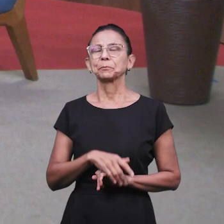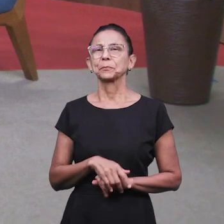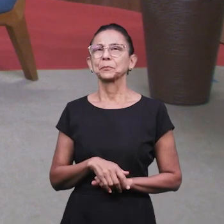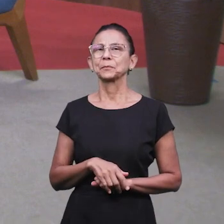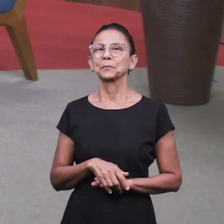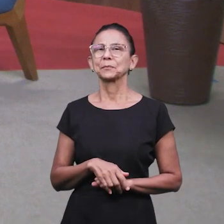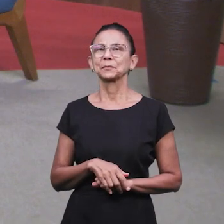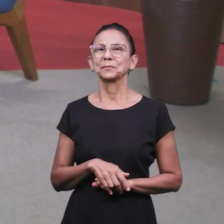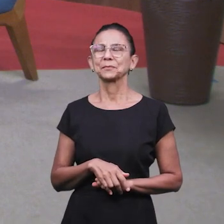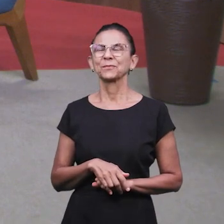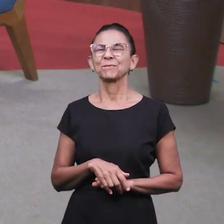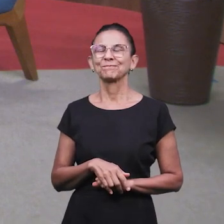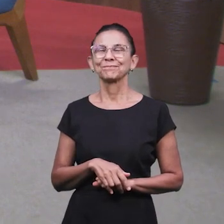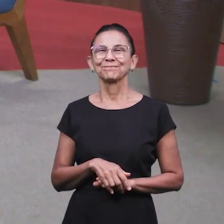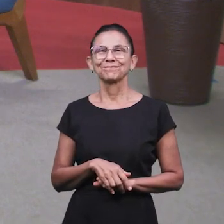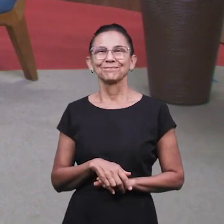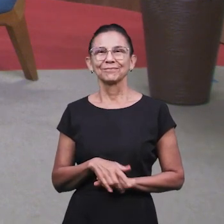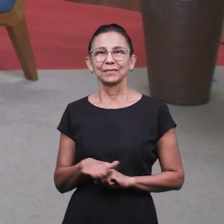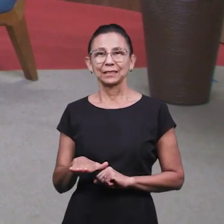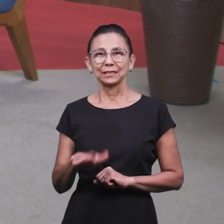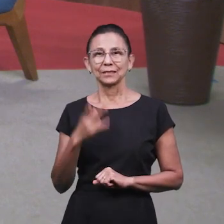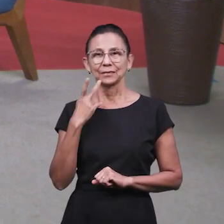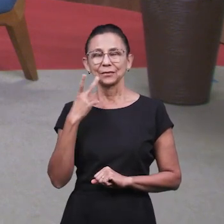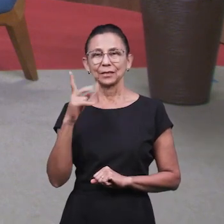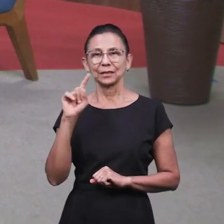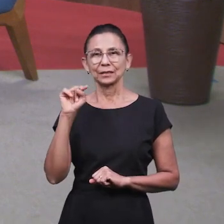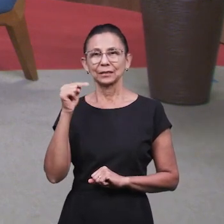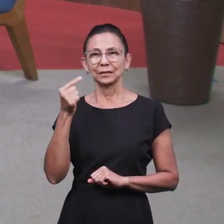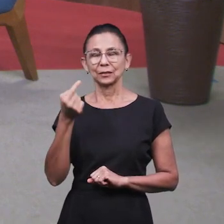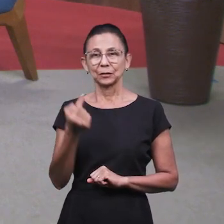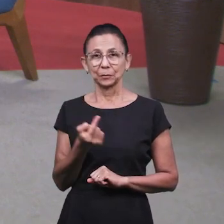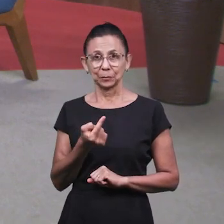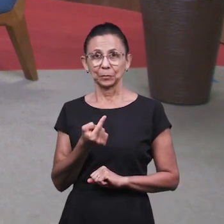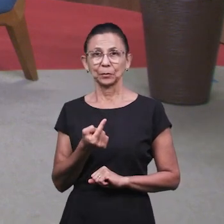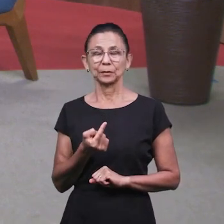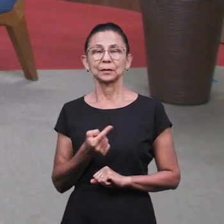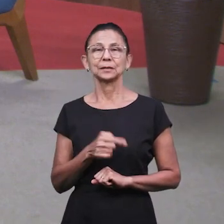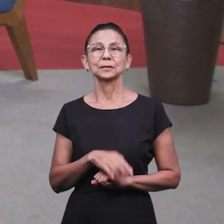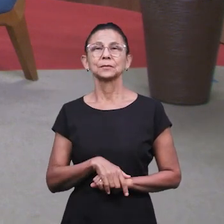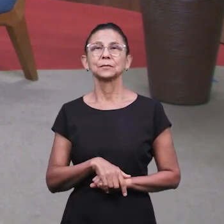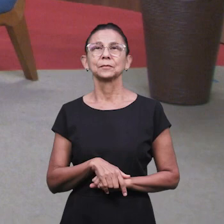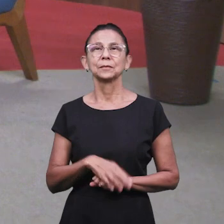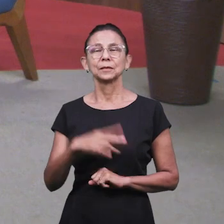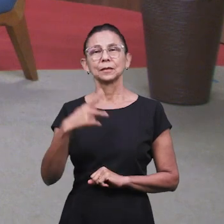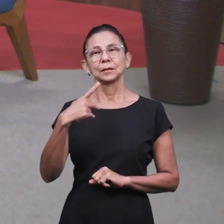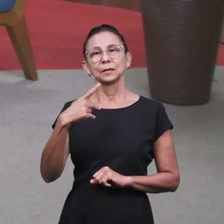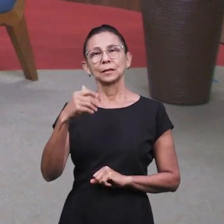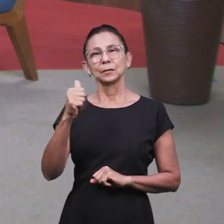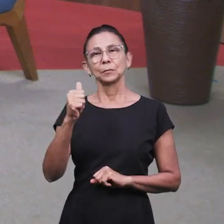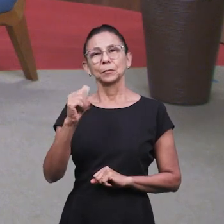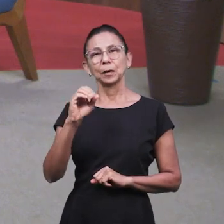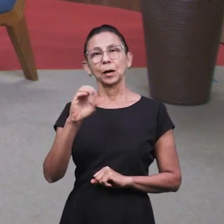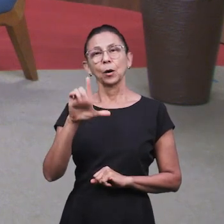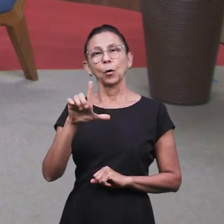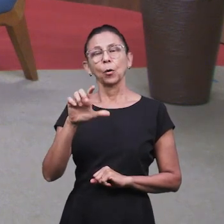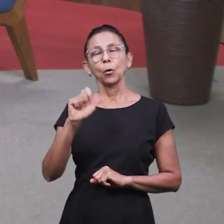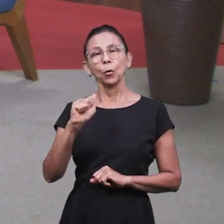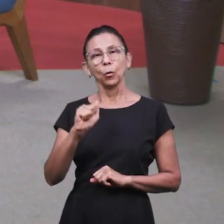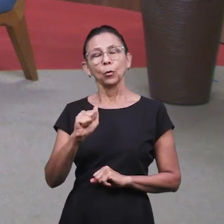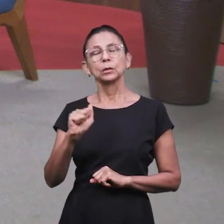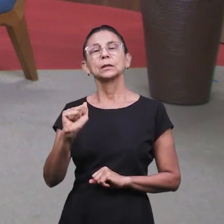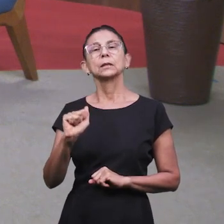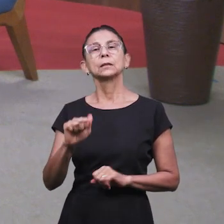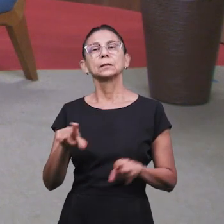assistindo também. Você vai assistir a Laurinha falando e, na sequência, você ouve também o que diz a nossa irmã Paola. Paola,